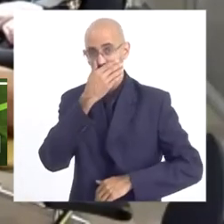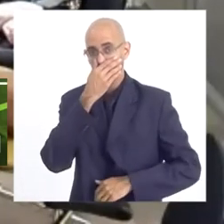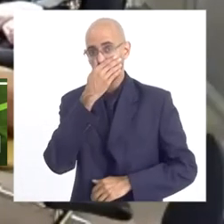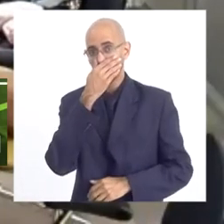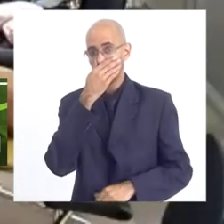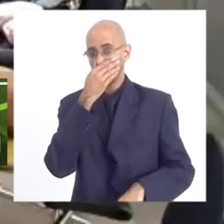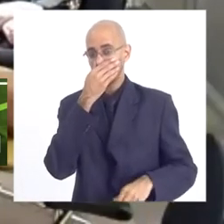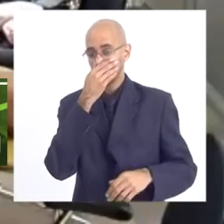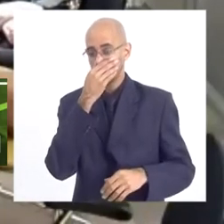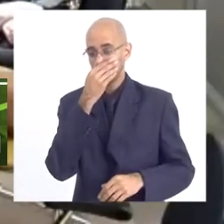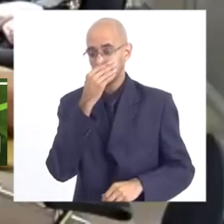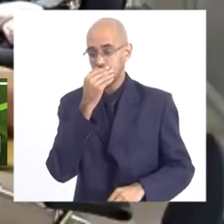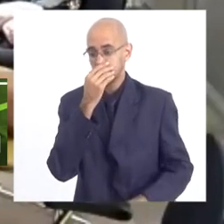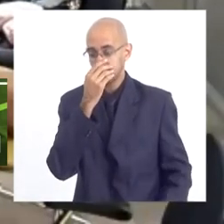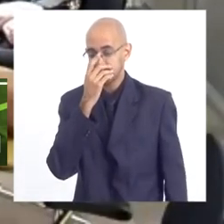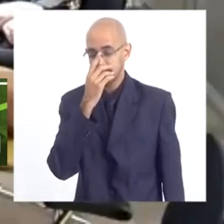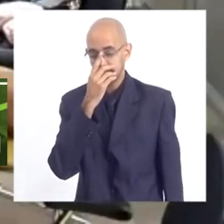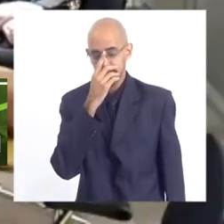peraí.